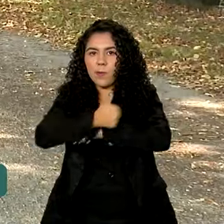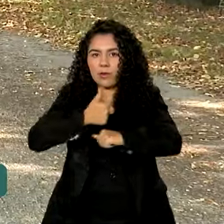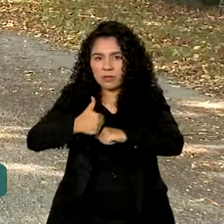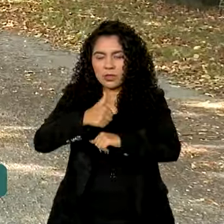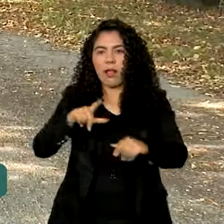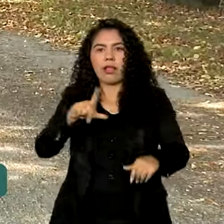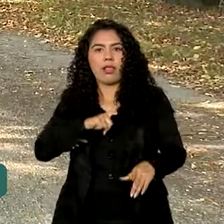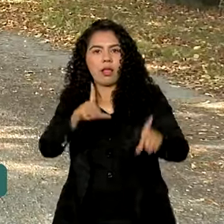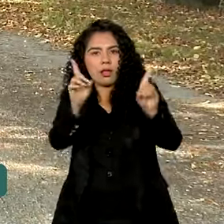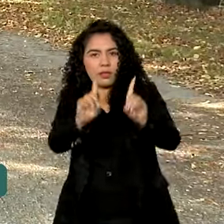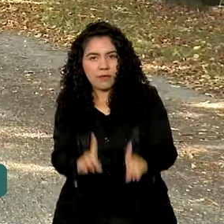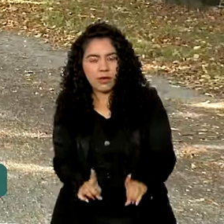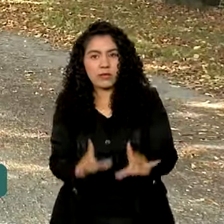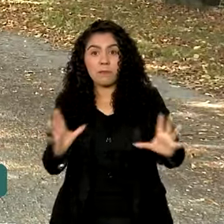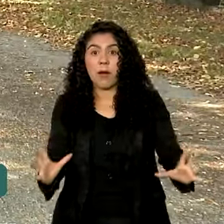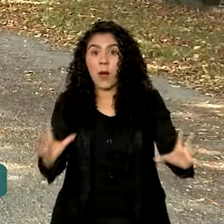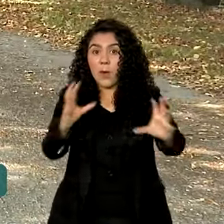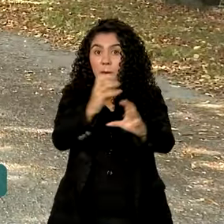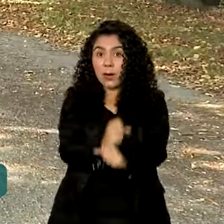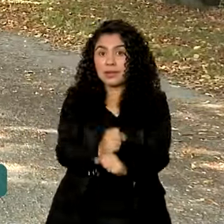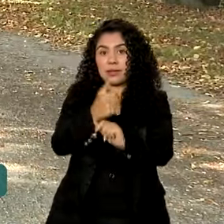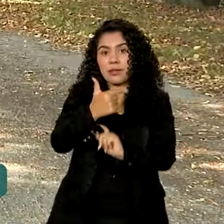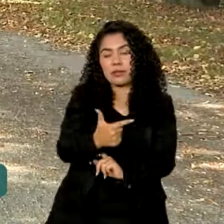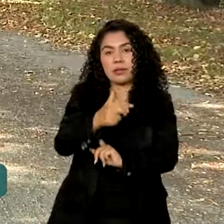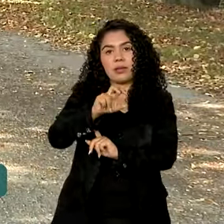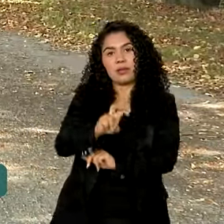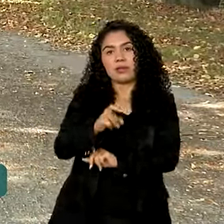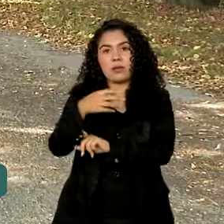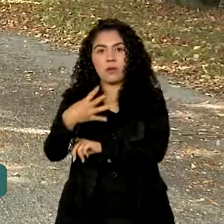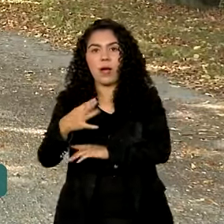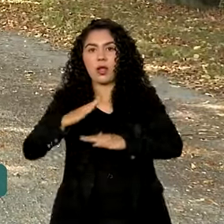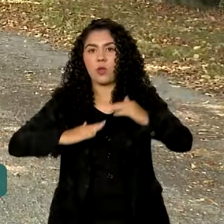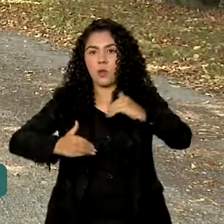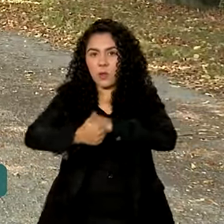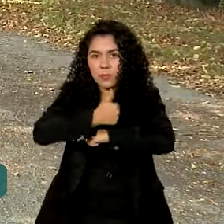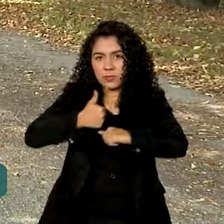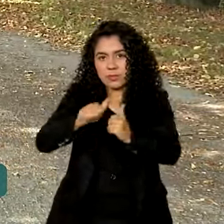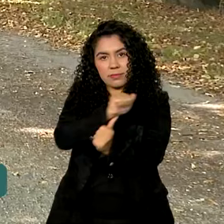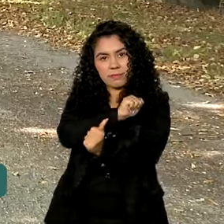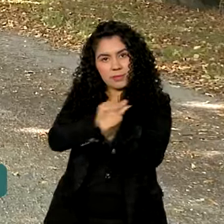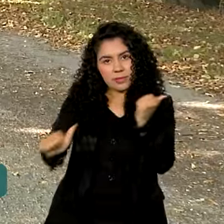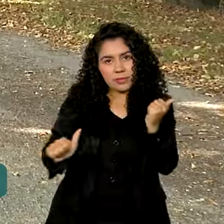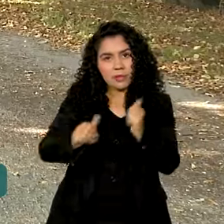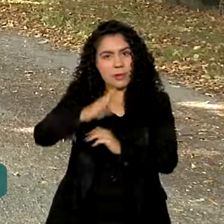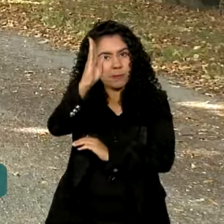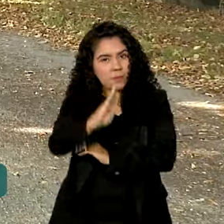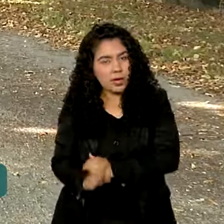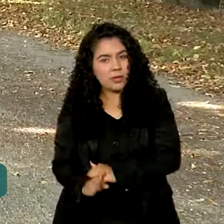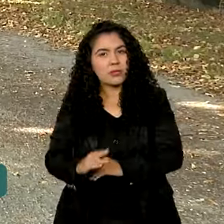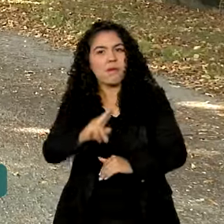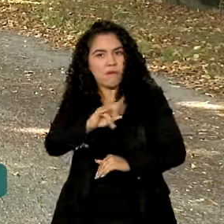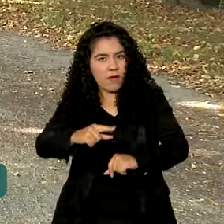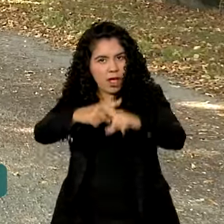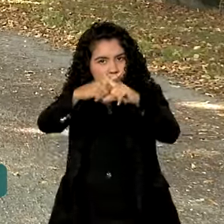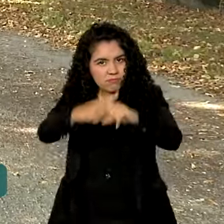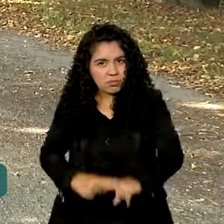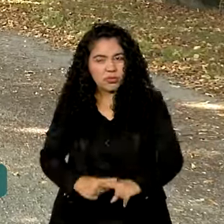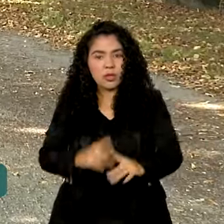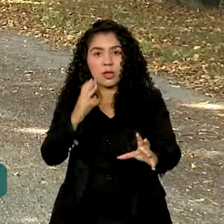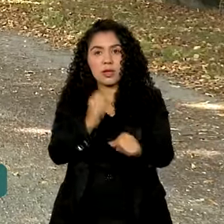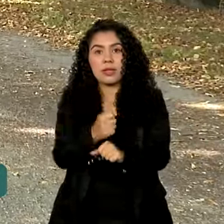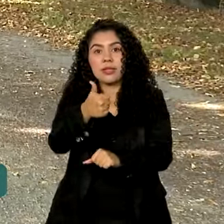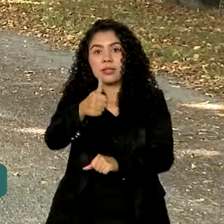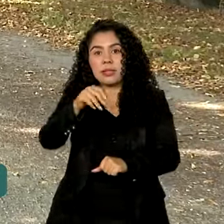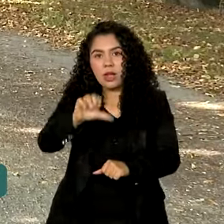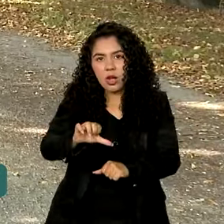timoneiro. Ao todo, serão 254 esportistas brasileiros na competição, junto com 19 atletas